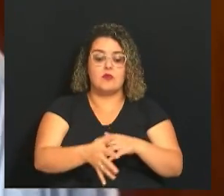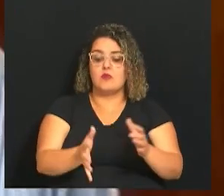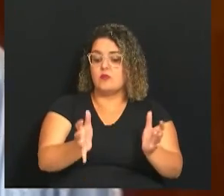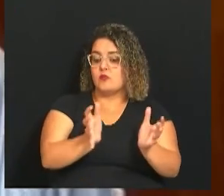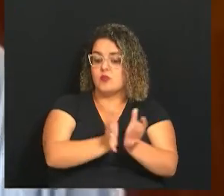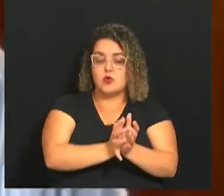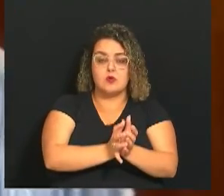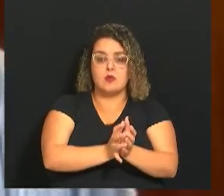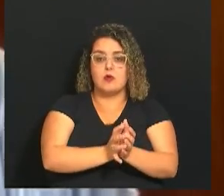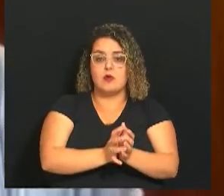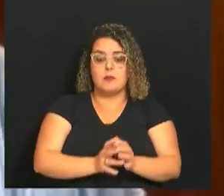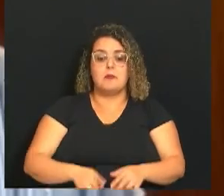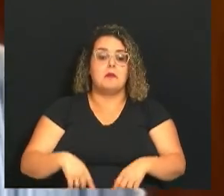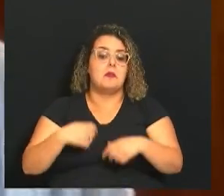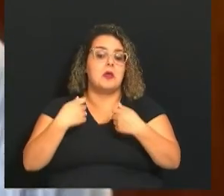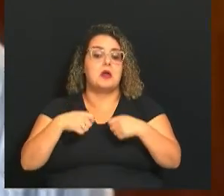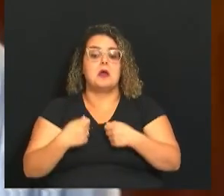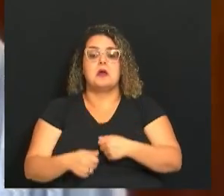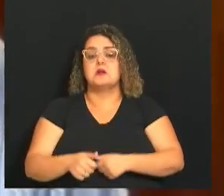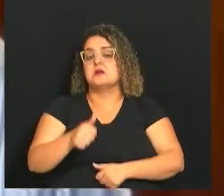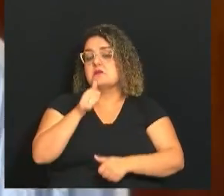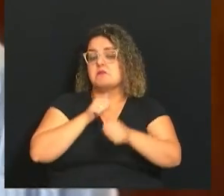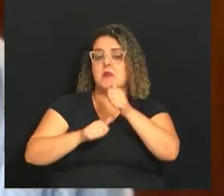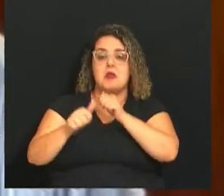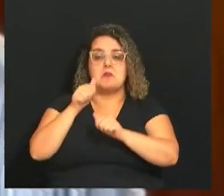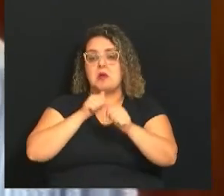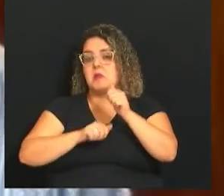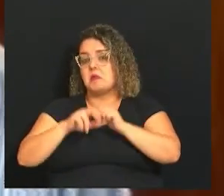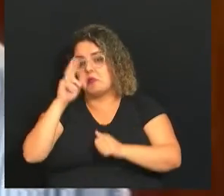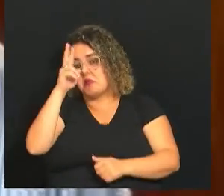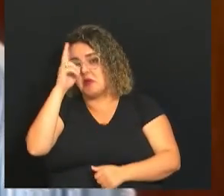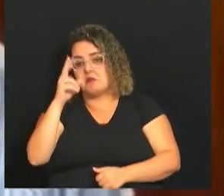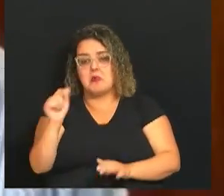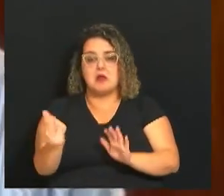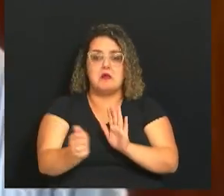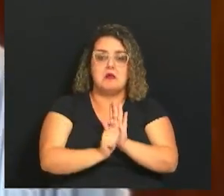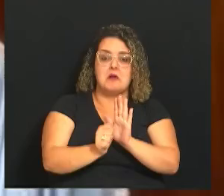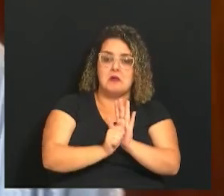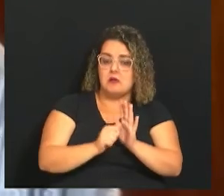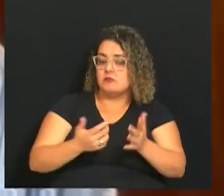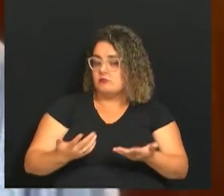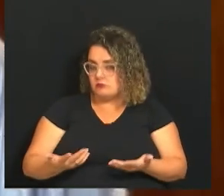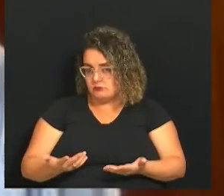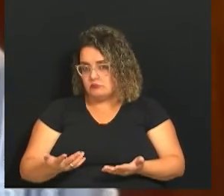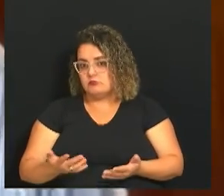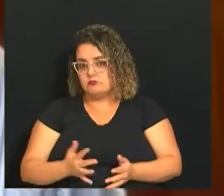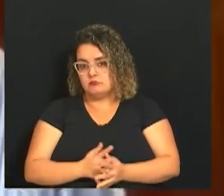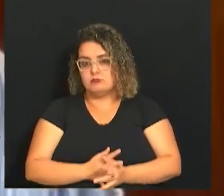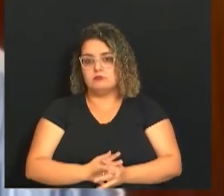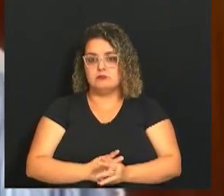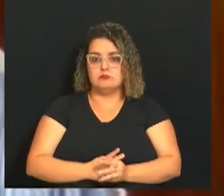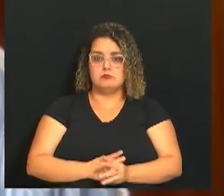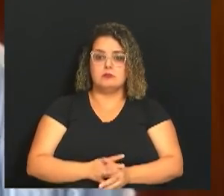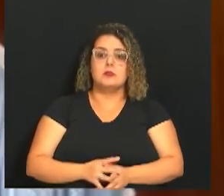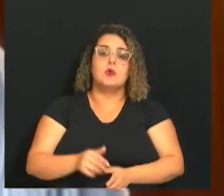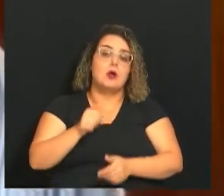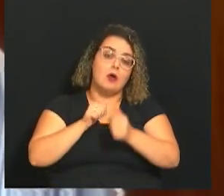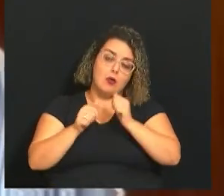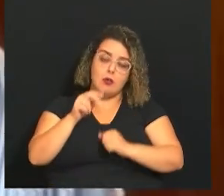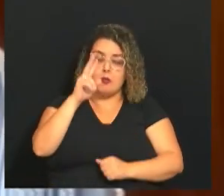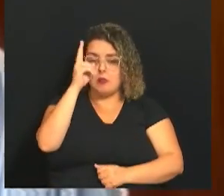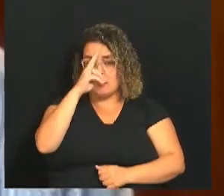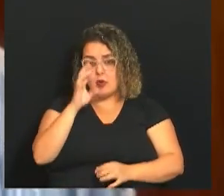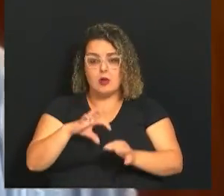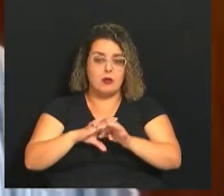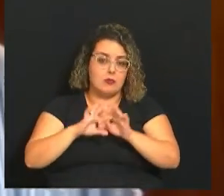grupo, é necessário você consumir algum tipo de droga, em especial uma droga lícita, que é a bebida alcoólica ou